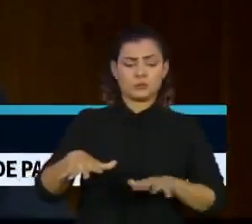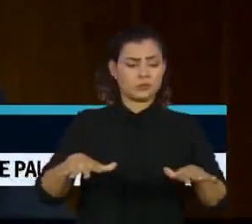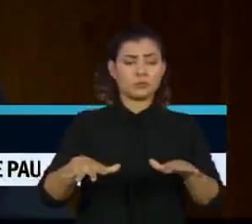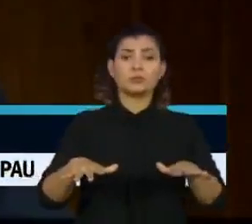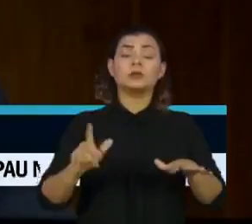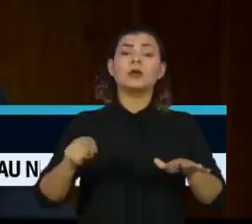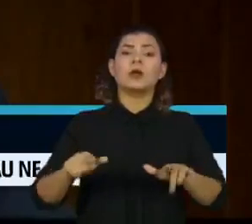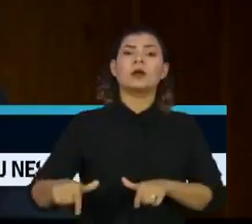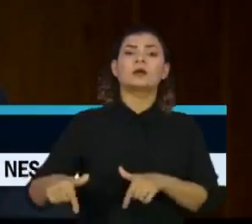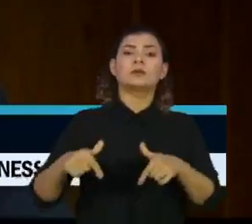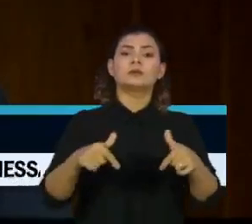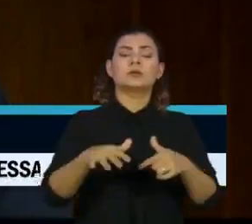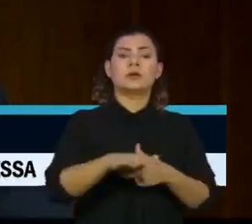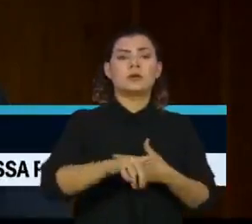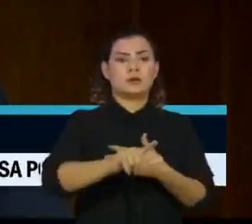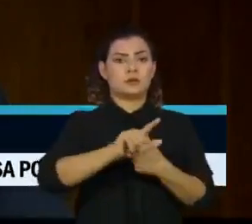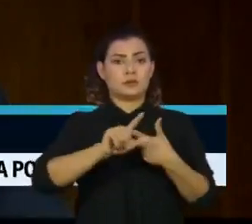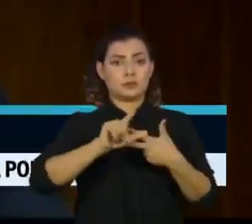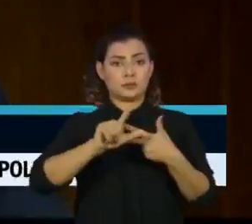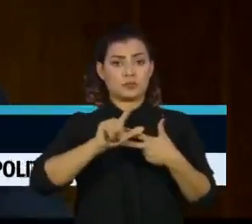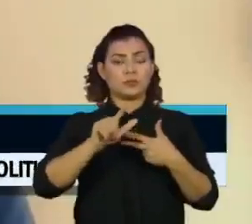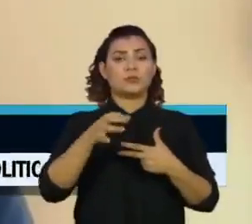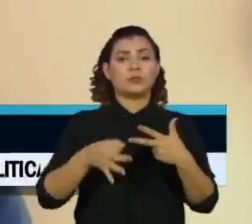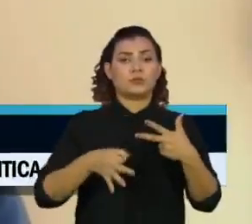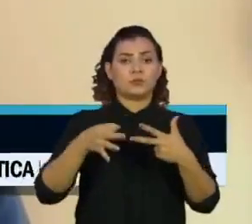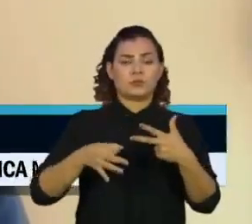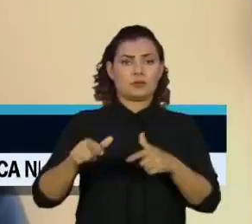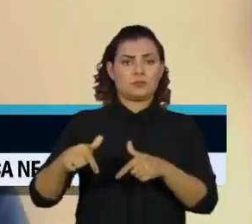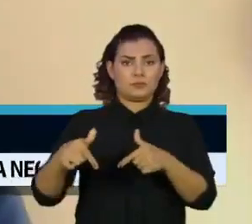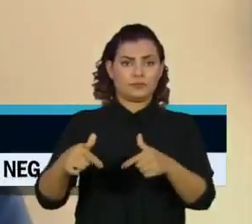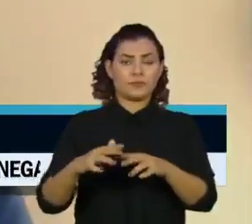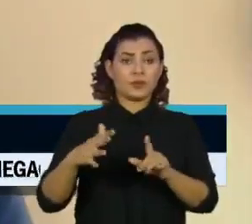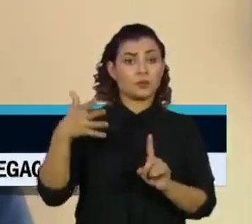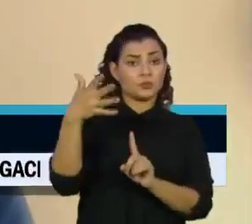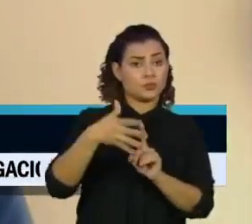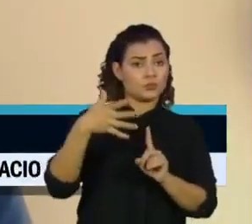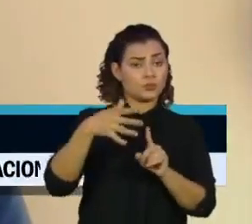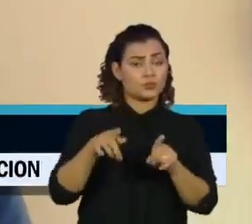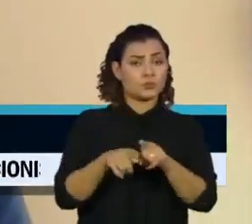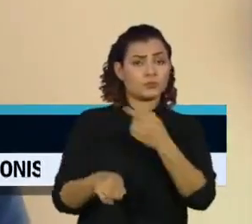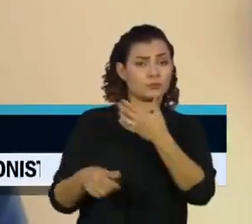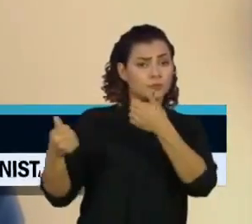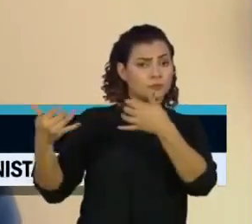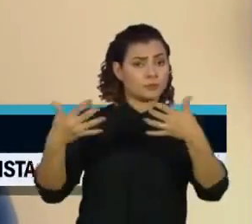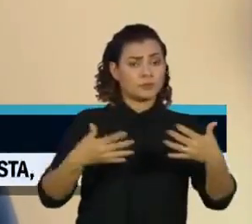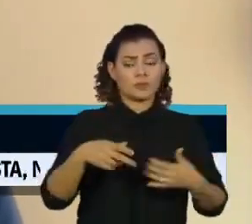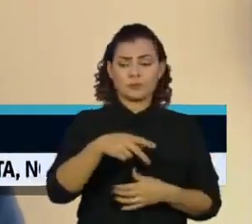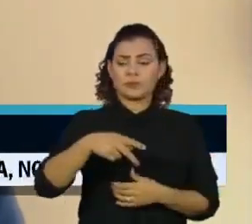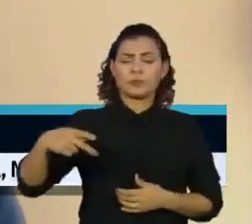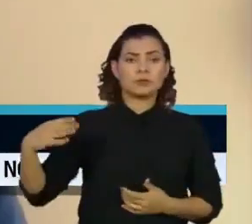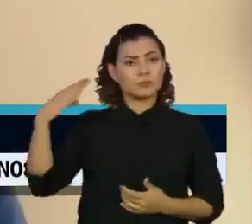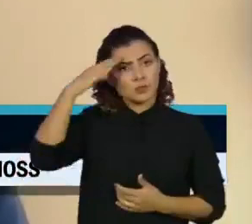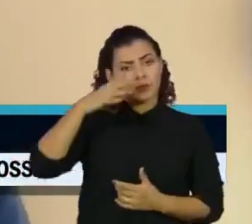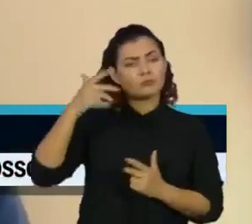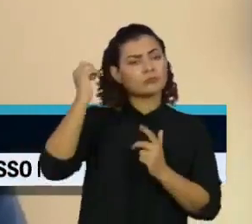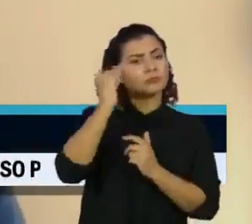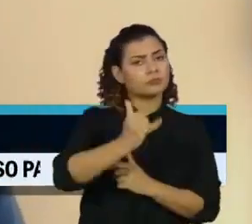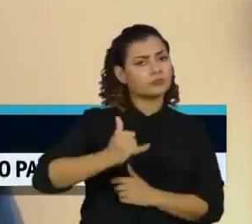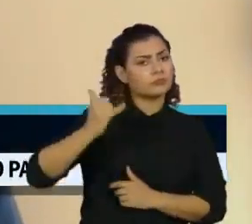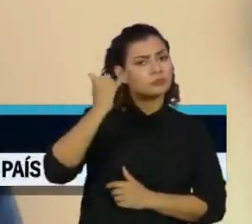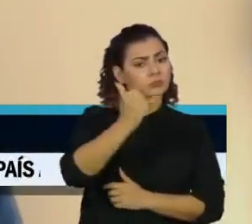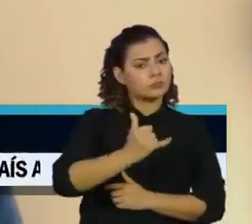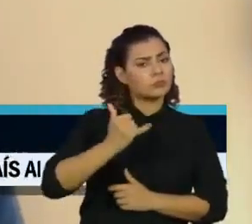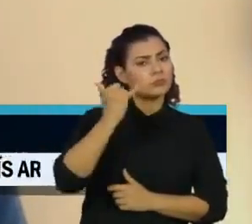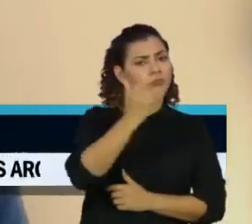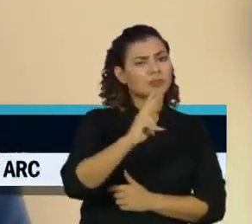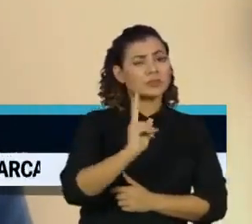devem-se a iniciativas do Legislativo e do Judiciário. O discurso também destaca que o presidente tem, repetidamente,